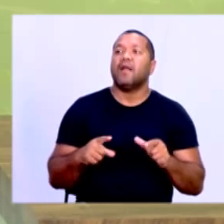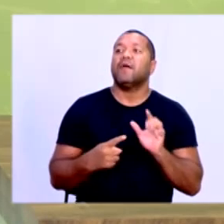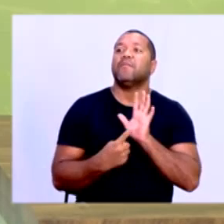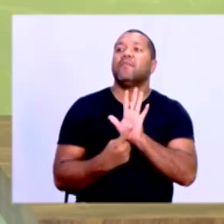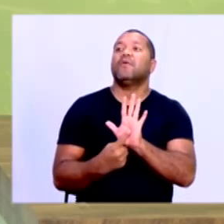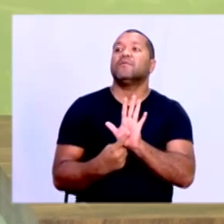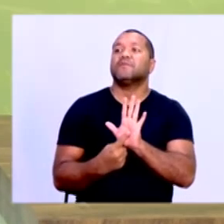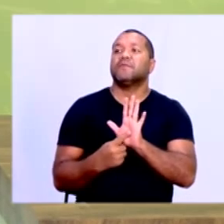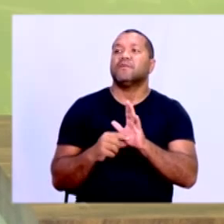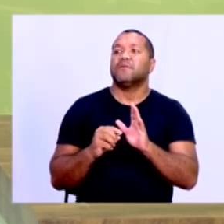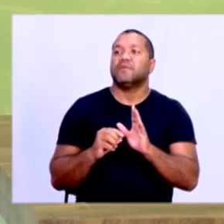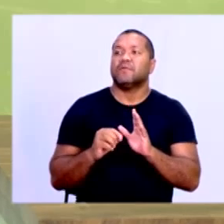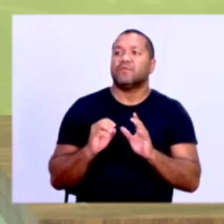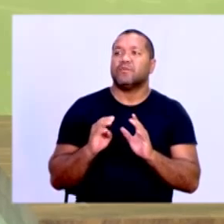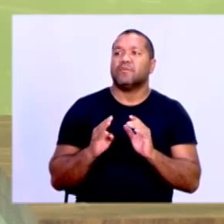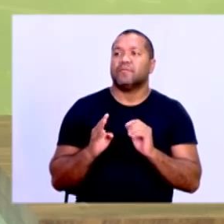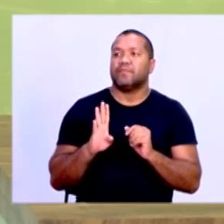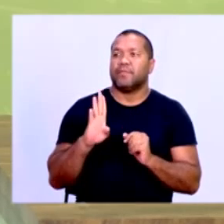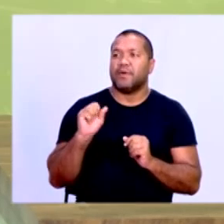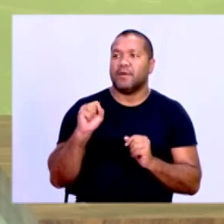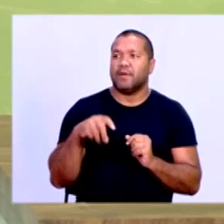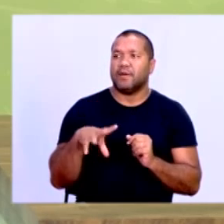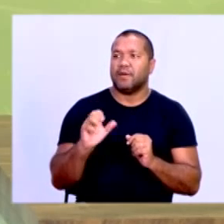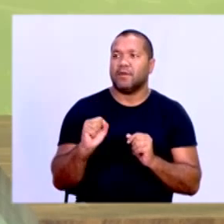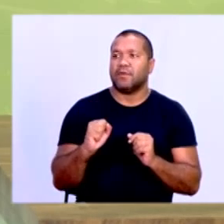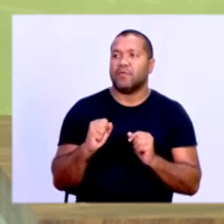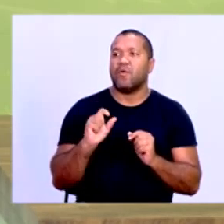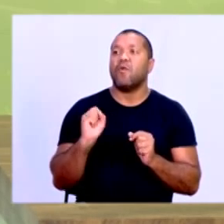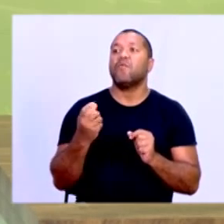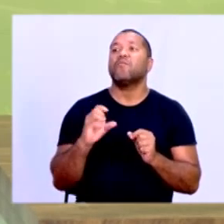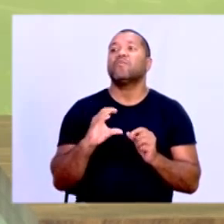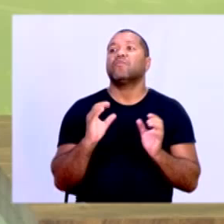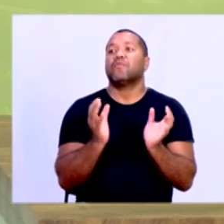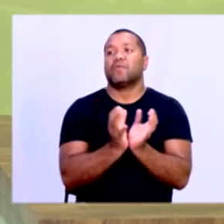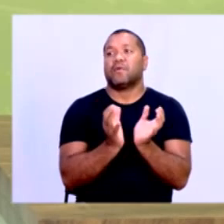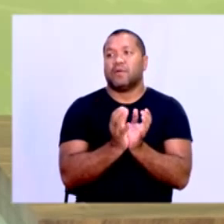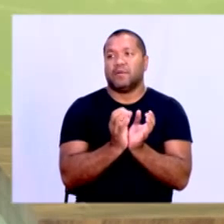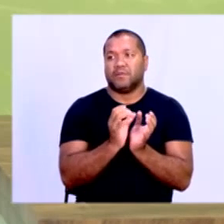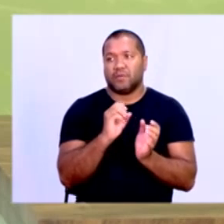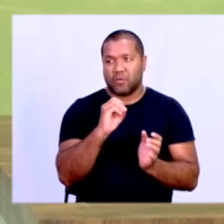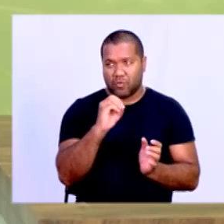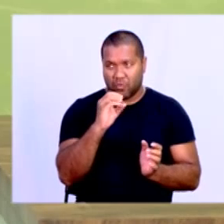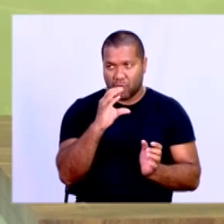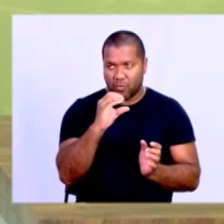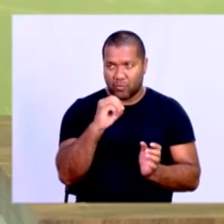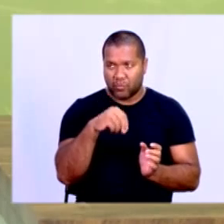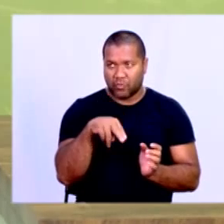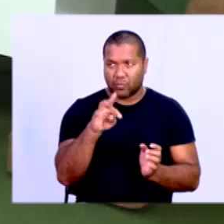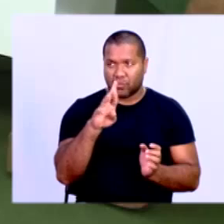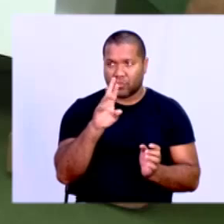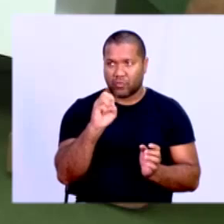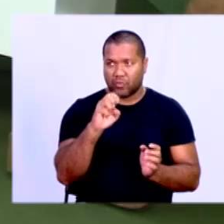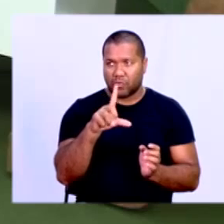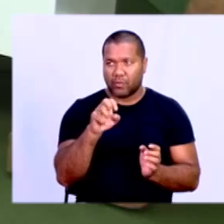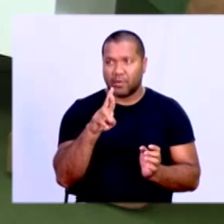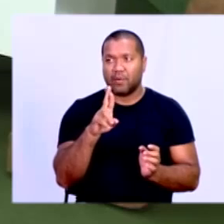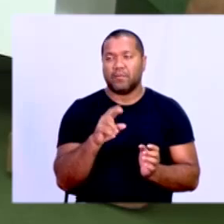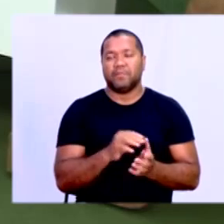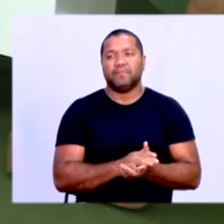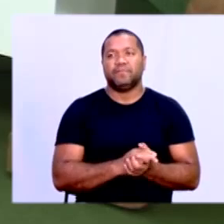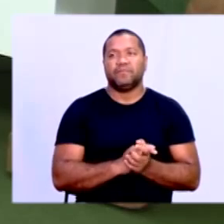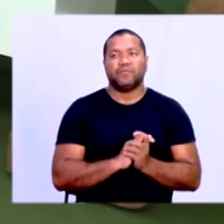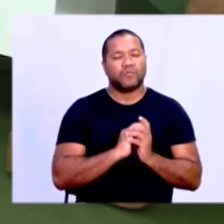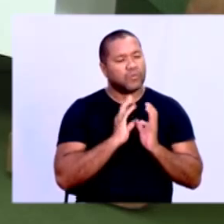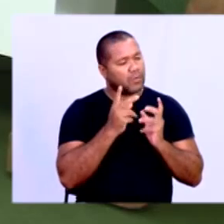do banco de dados ou da classe controller. Então, diante de tudo que nós, professor, acabamos já vendo essa